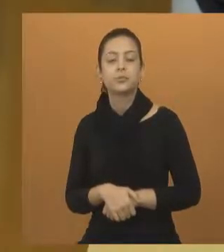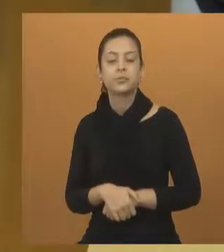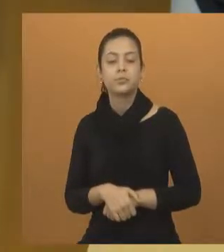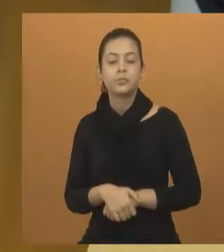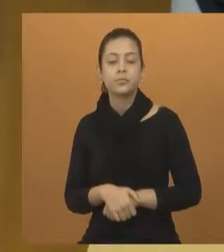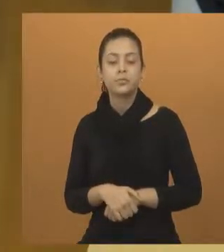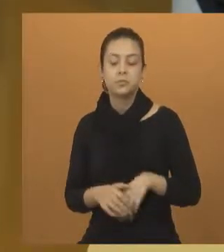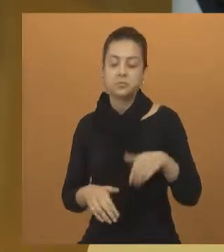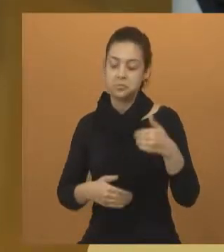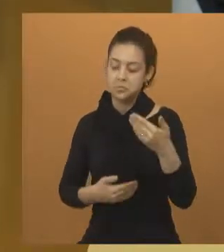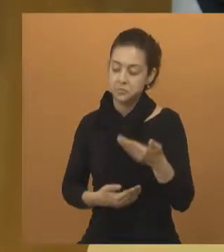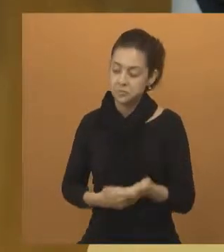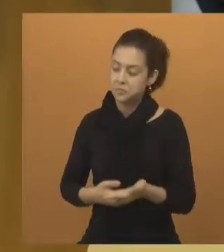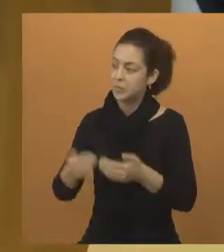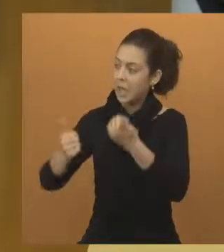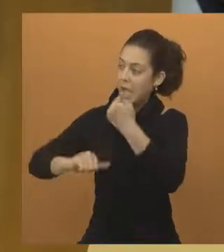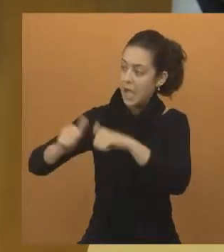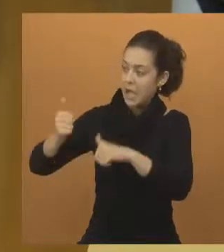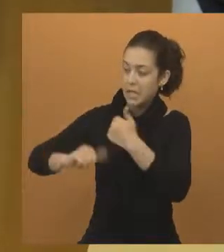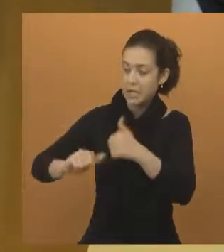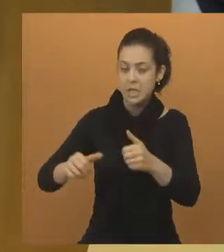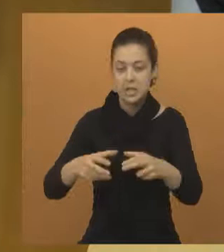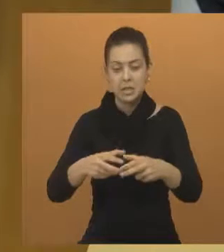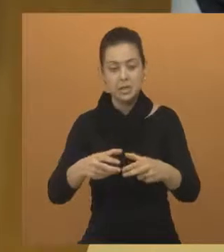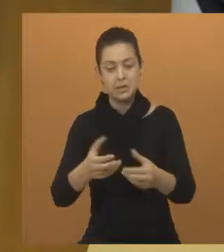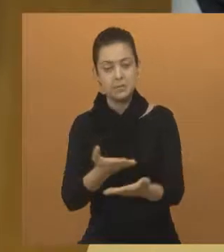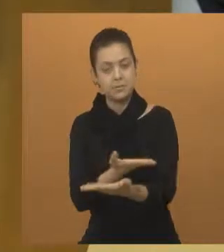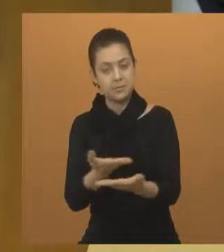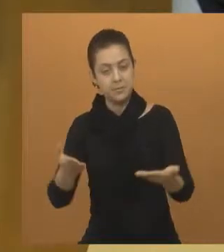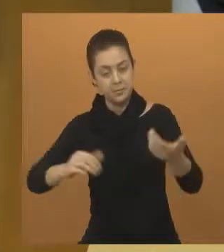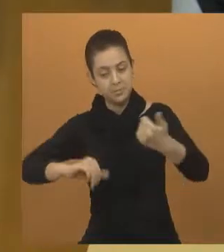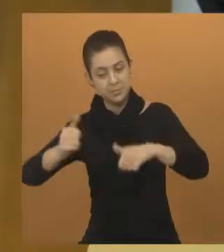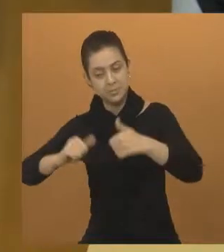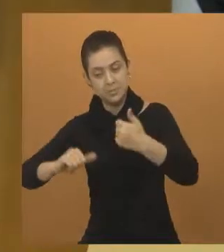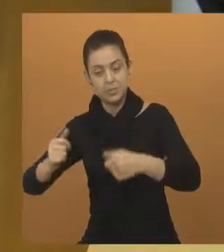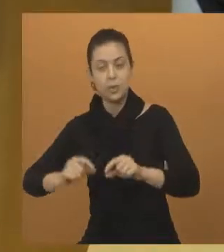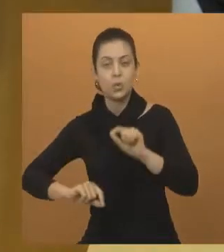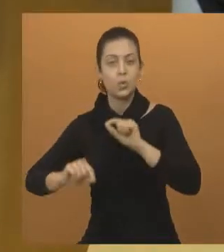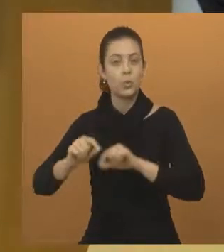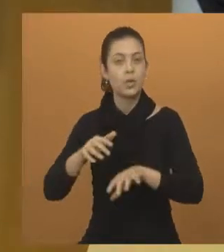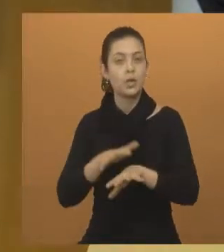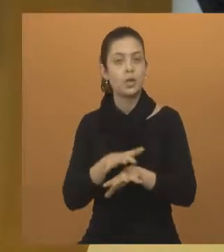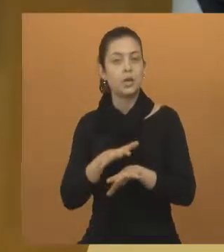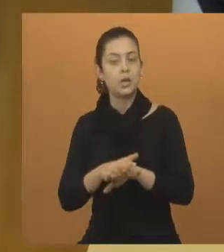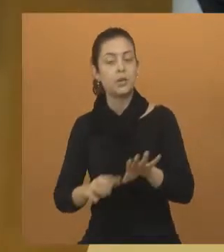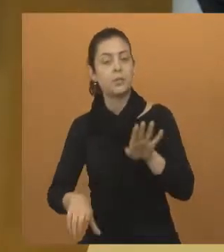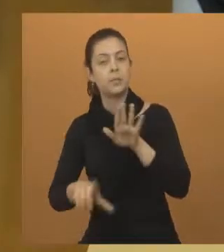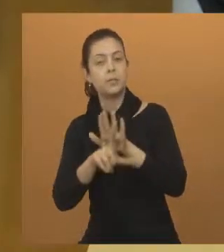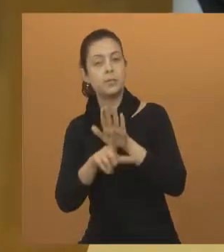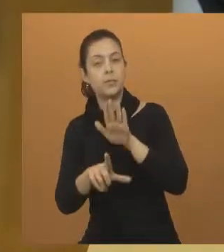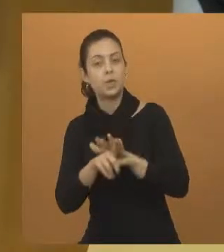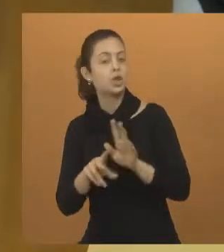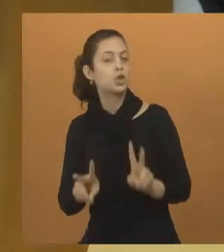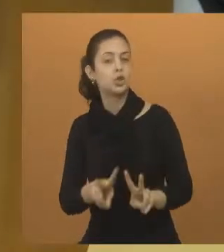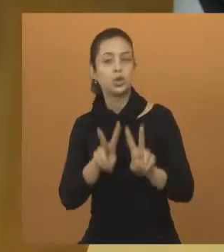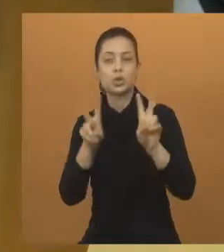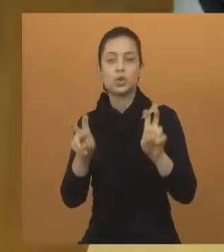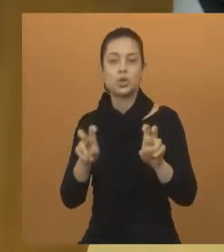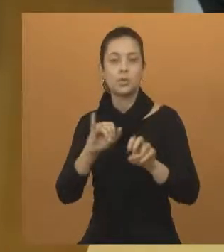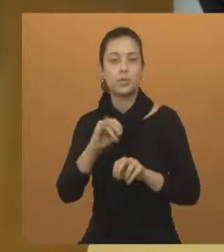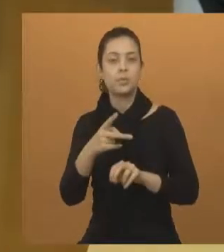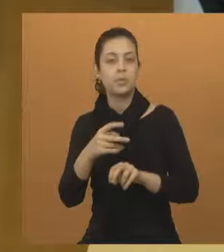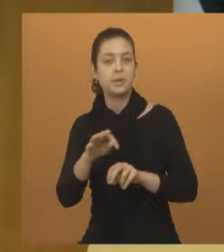Tenho a honra de submeter à análise dessa Igreja Casa Legislativa o incluso projeto de lei que dispõe sobre a remissão